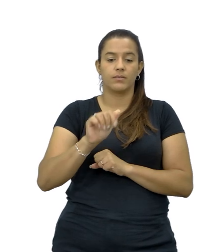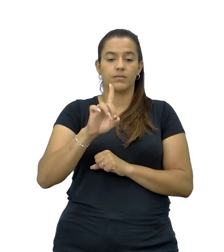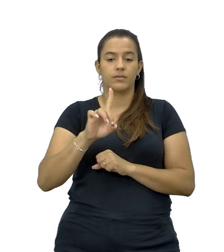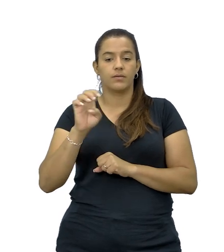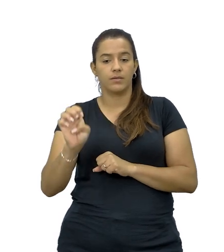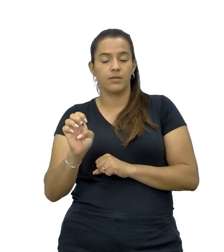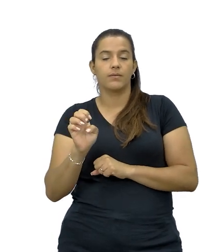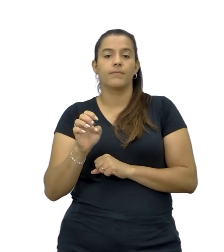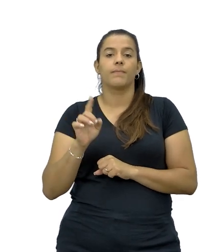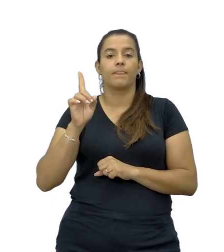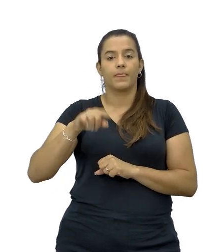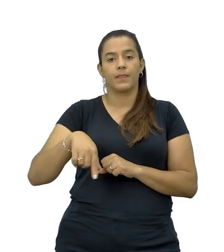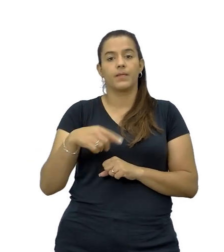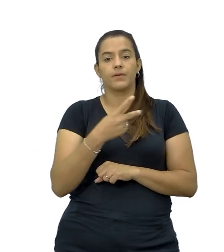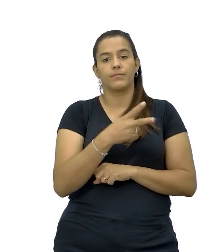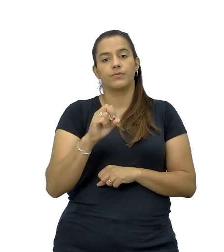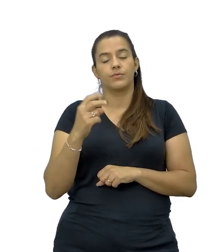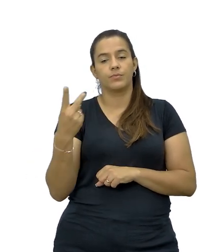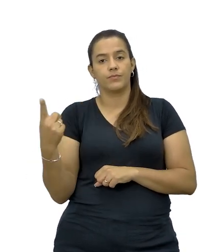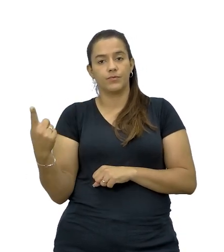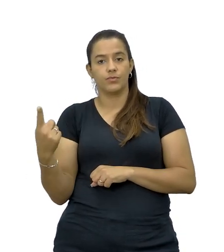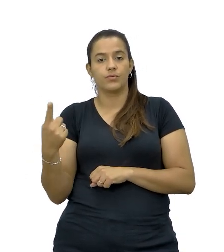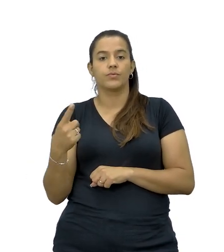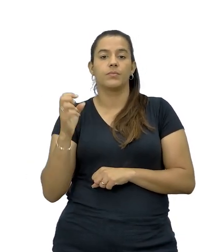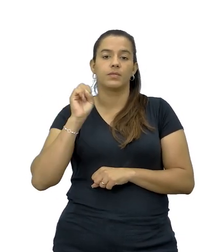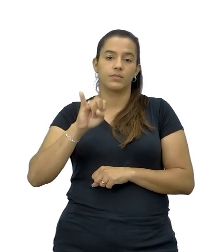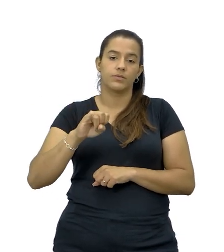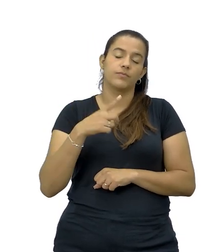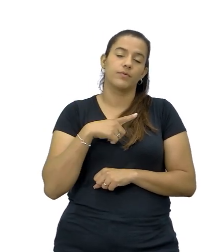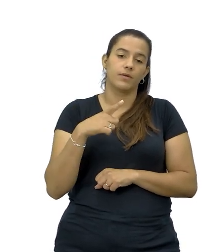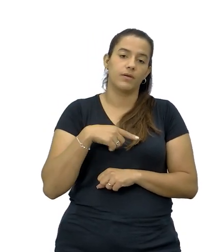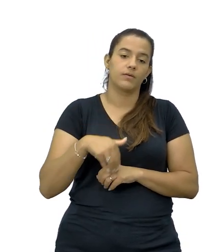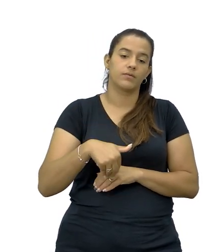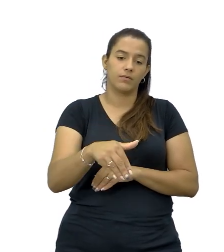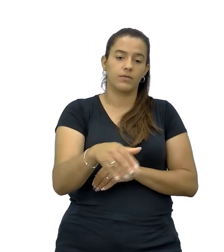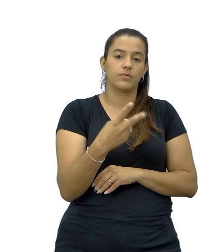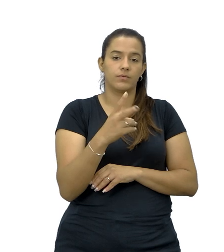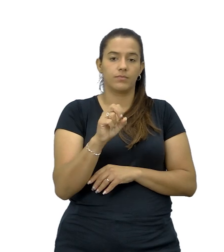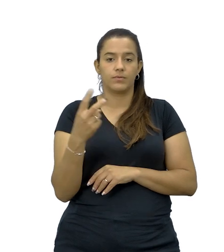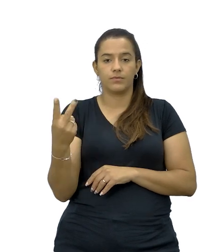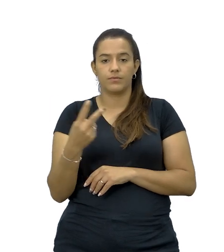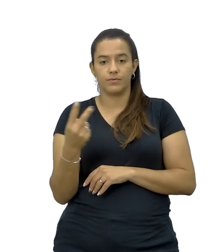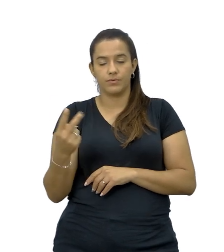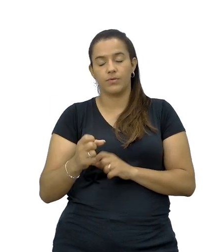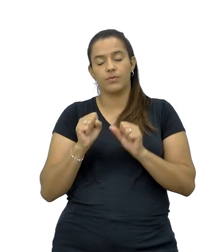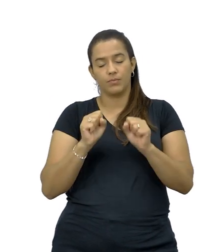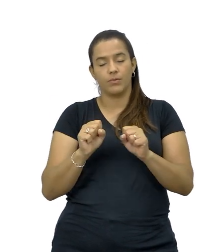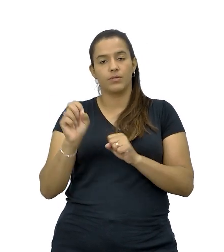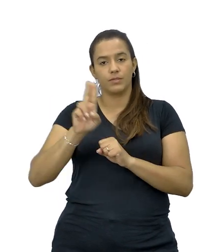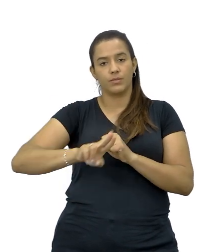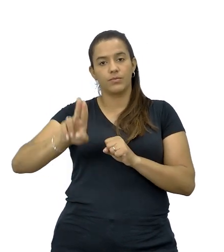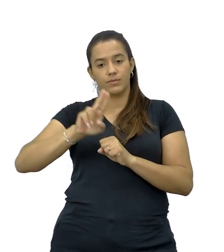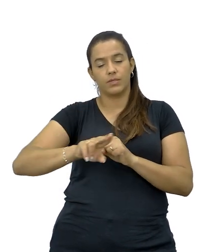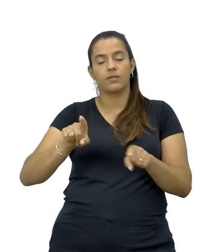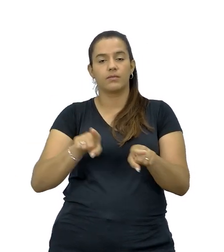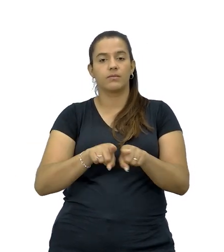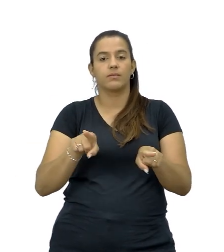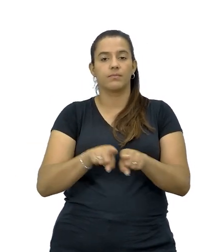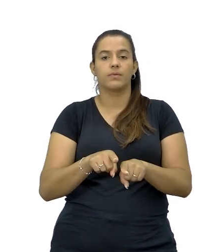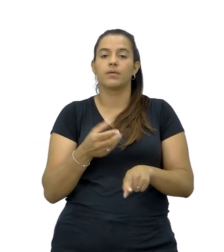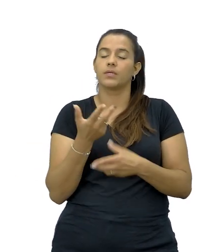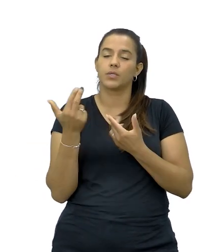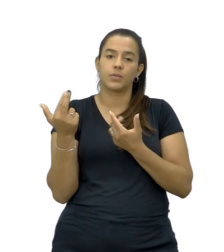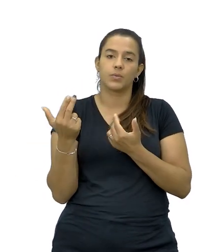a avaliação, ela foi 2021, mas se houver a de 2022, também poderá ser ali utilizada para esse